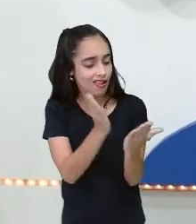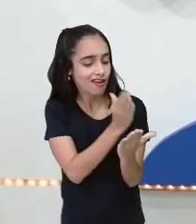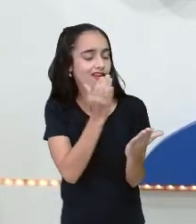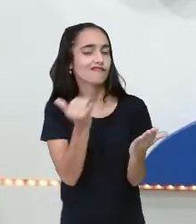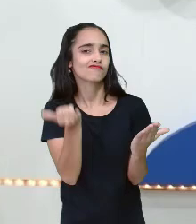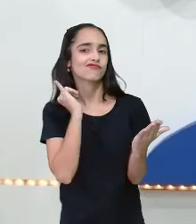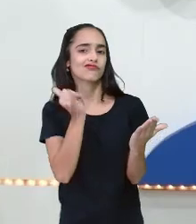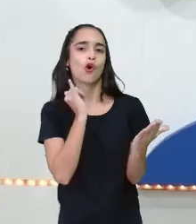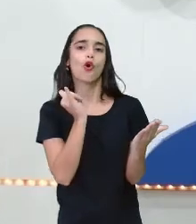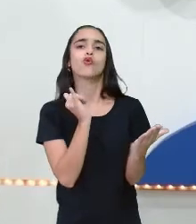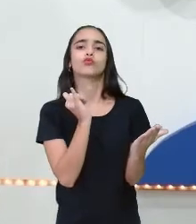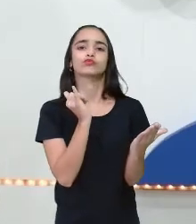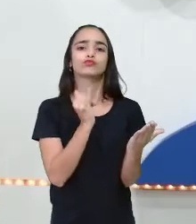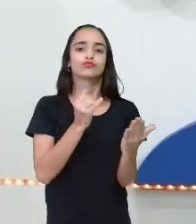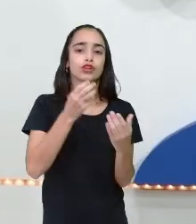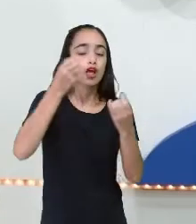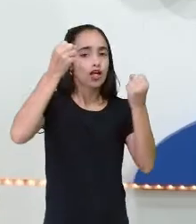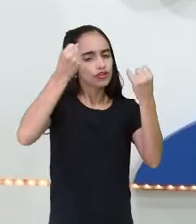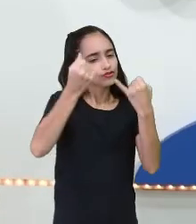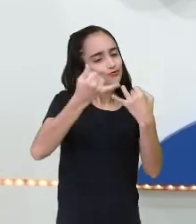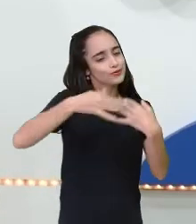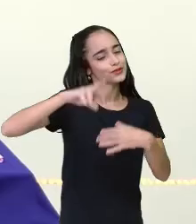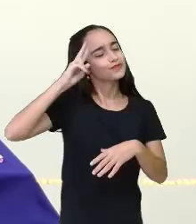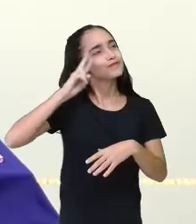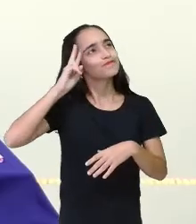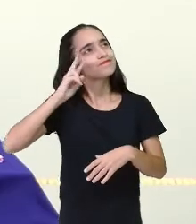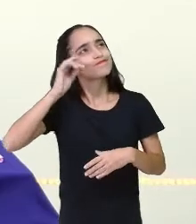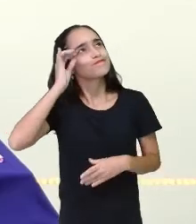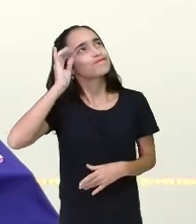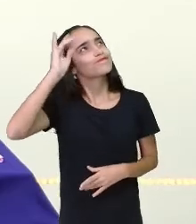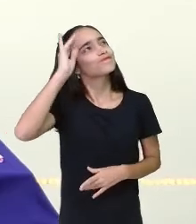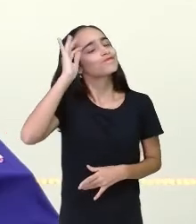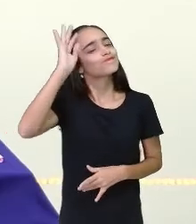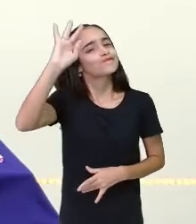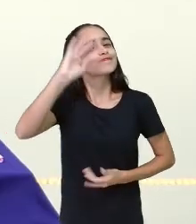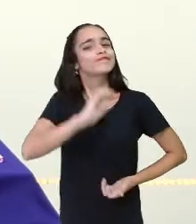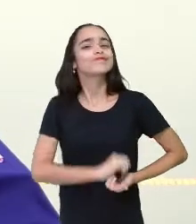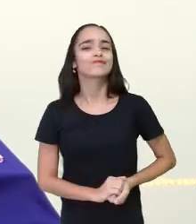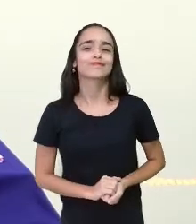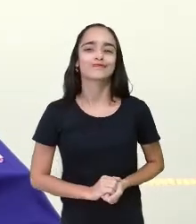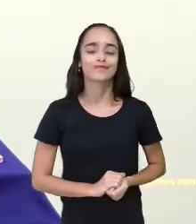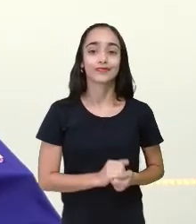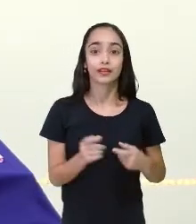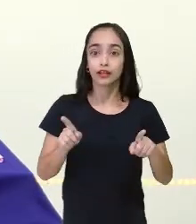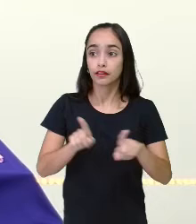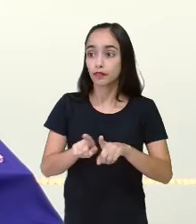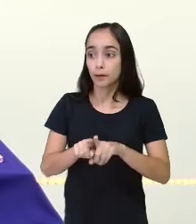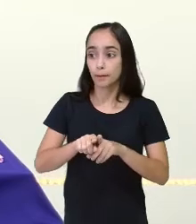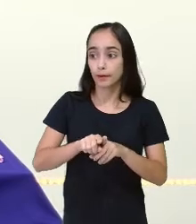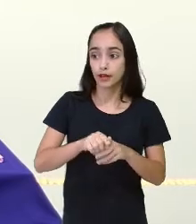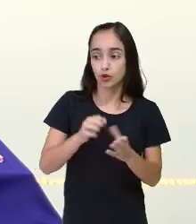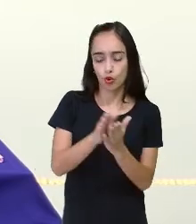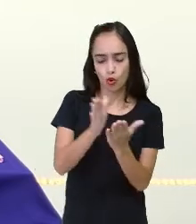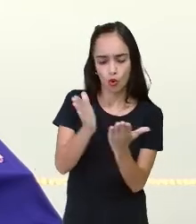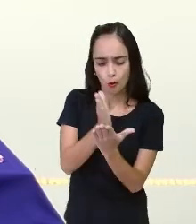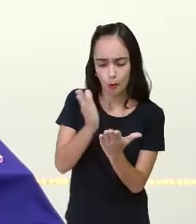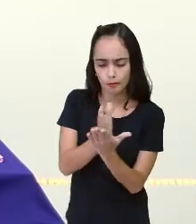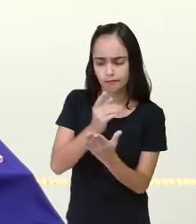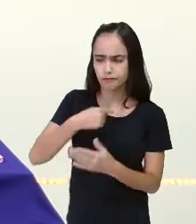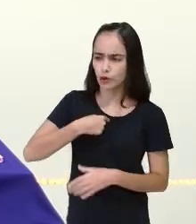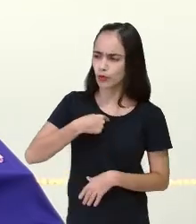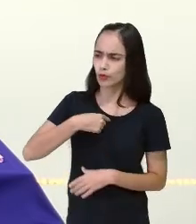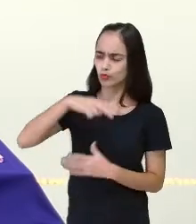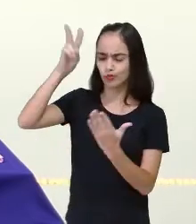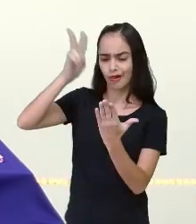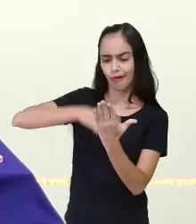né? Viajando na imaginação. E esse livro, eu estava lendo o título, quando eu estava do outro lado ali do